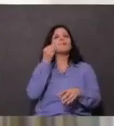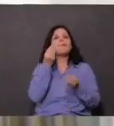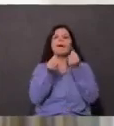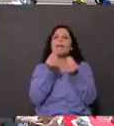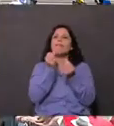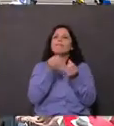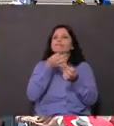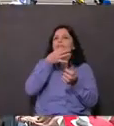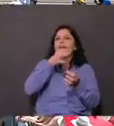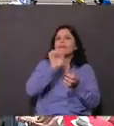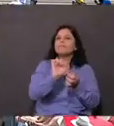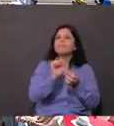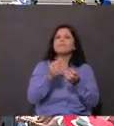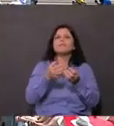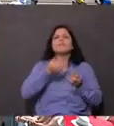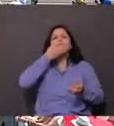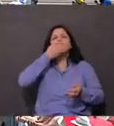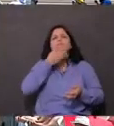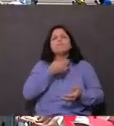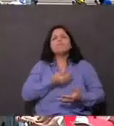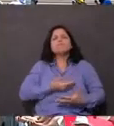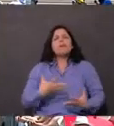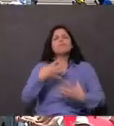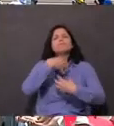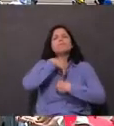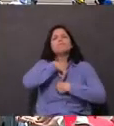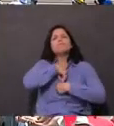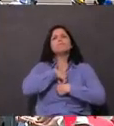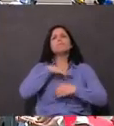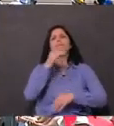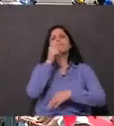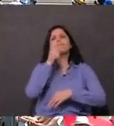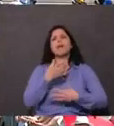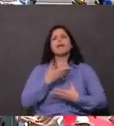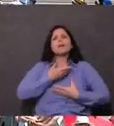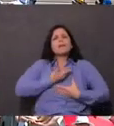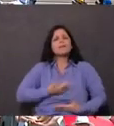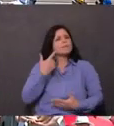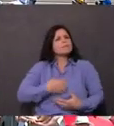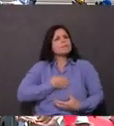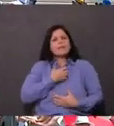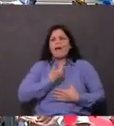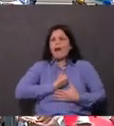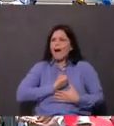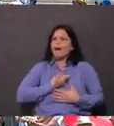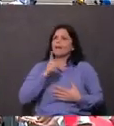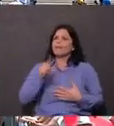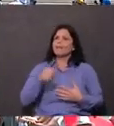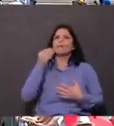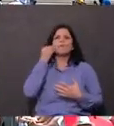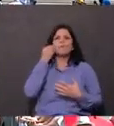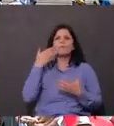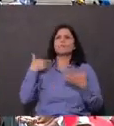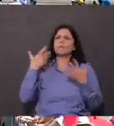experiência profunda de fé e de inteligência da espiritualidade de Fátima,